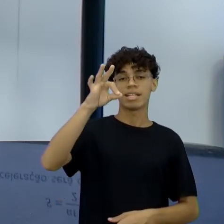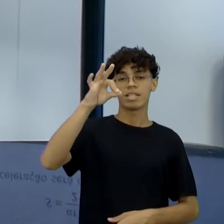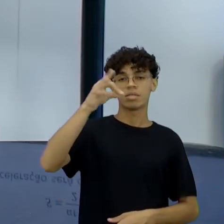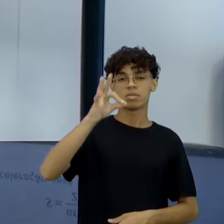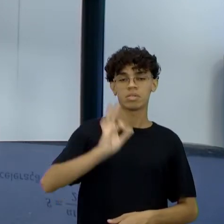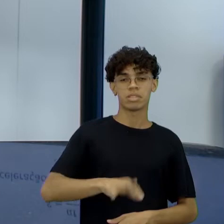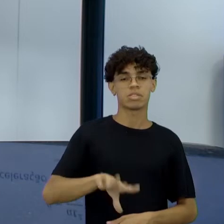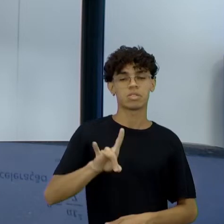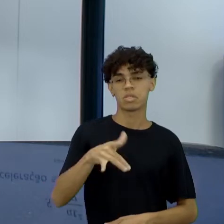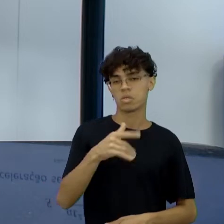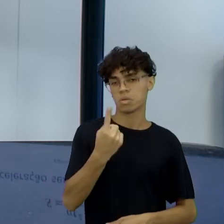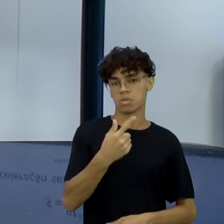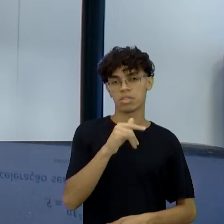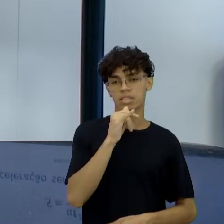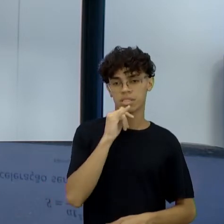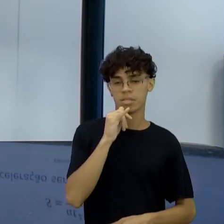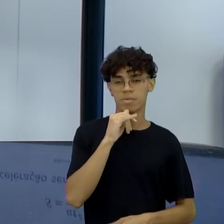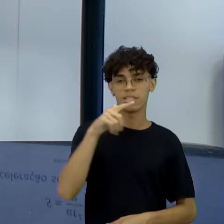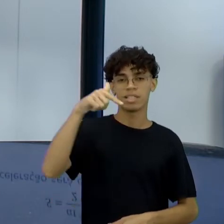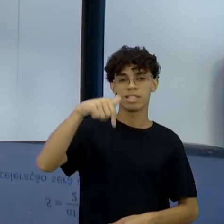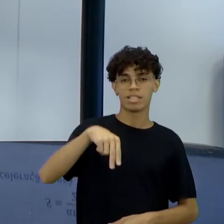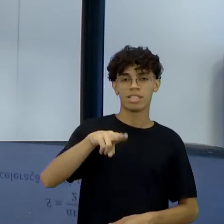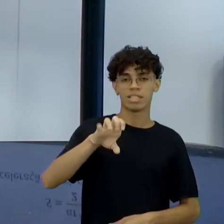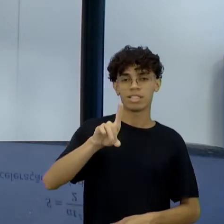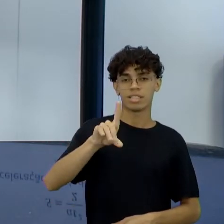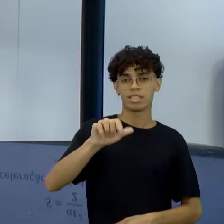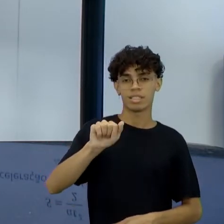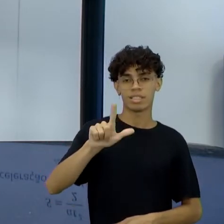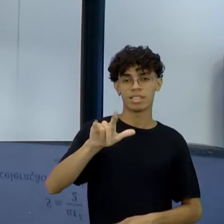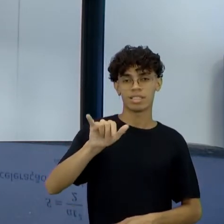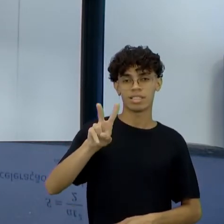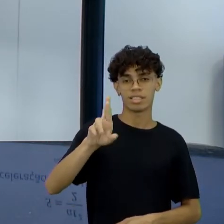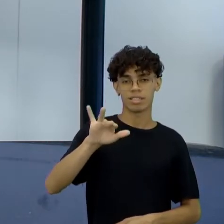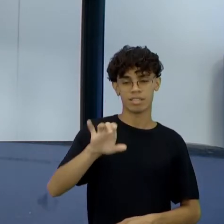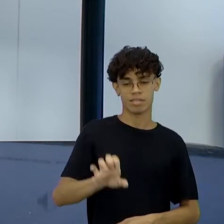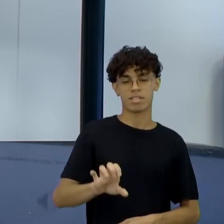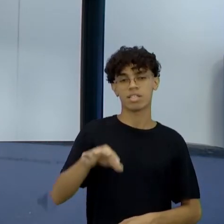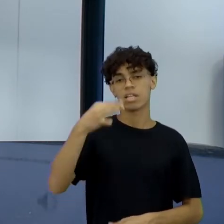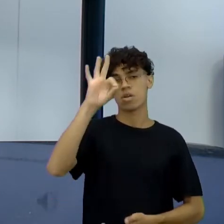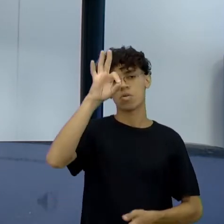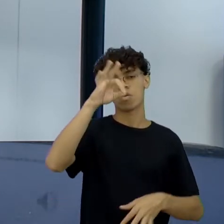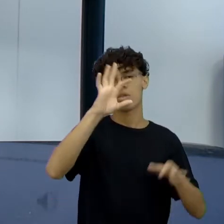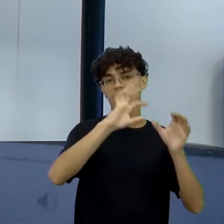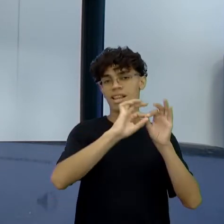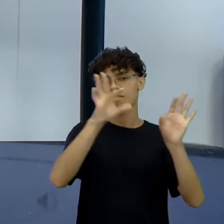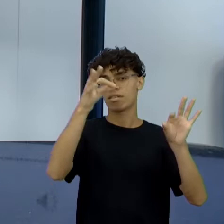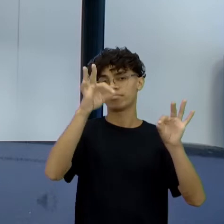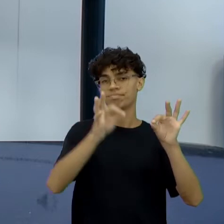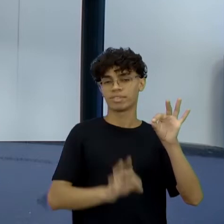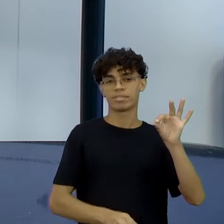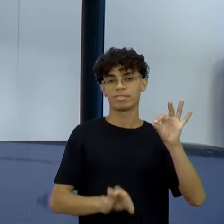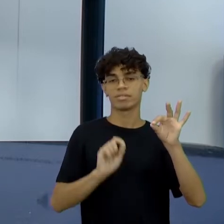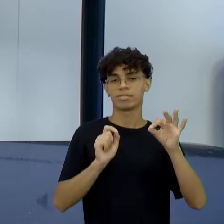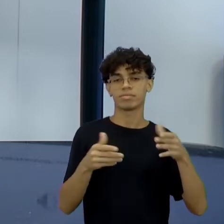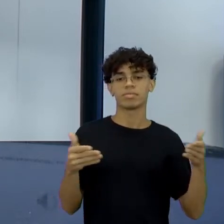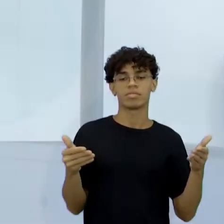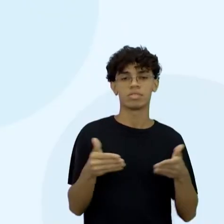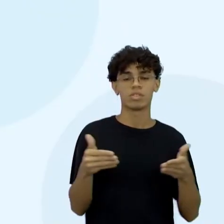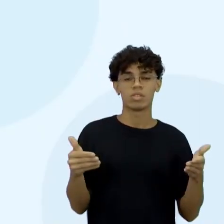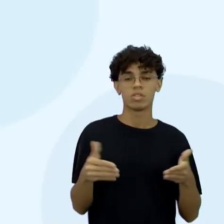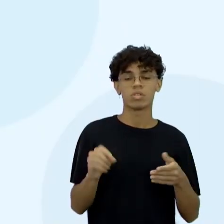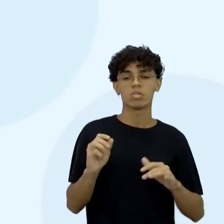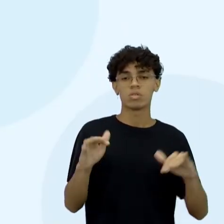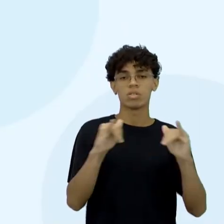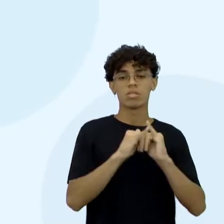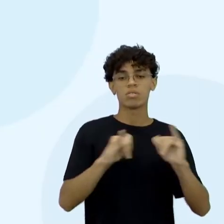coloquei um exemplo, essa aceleração é chamada de G, aceleração da gravidade. Bom, o que eu tenho para vocês hoje é uma